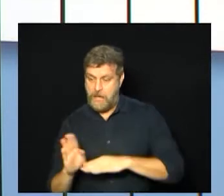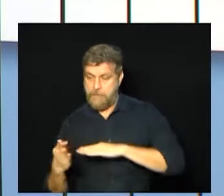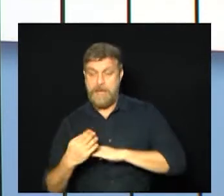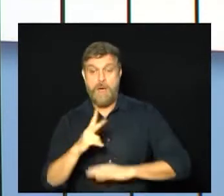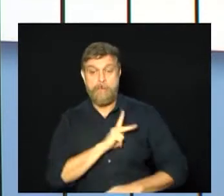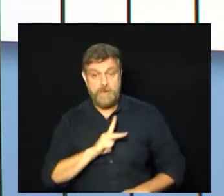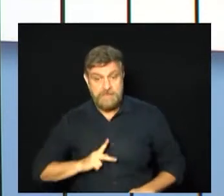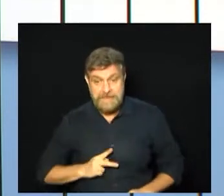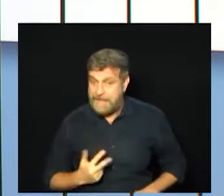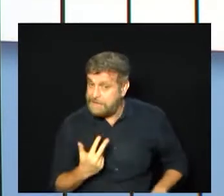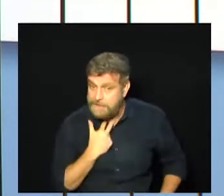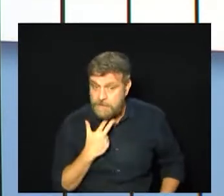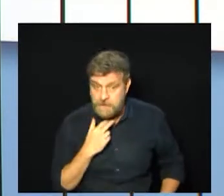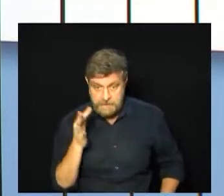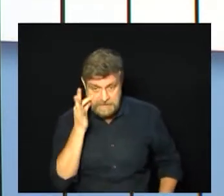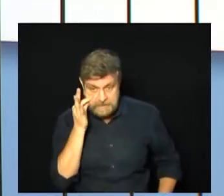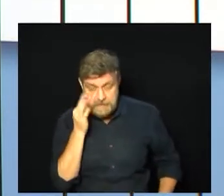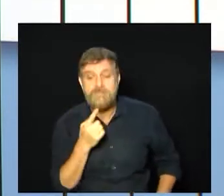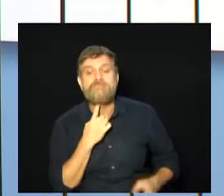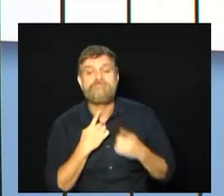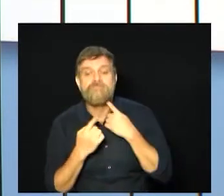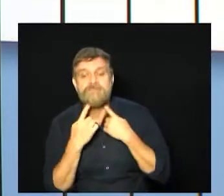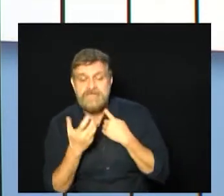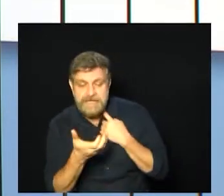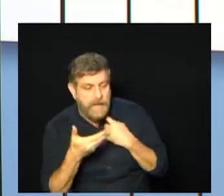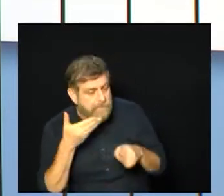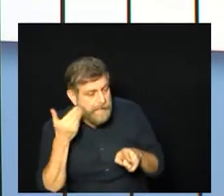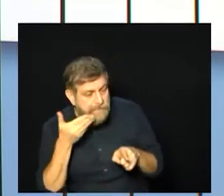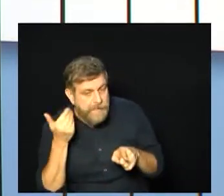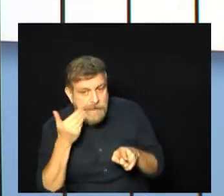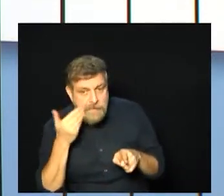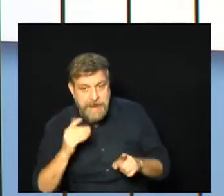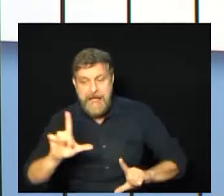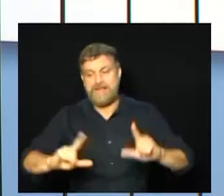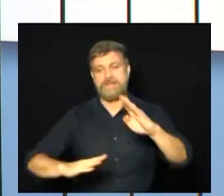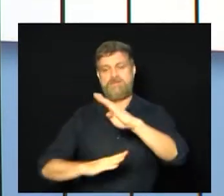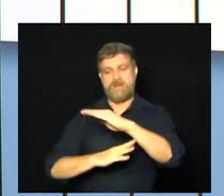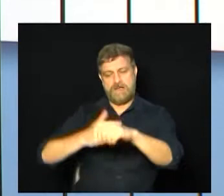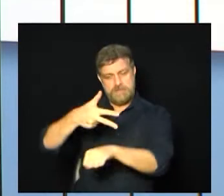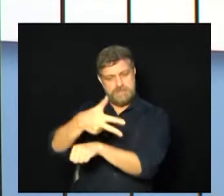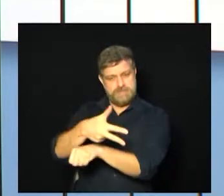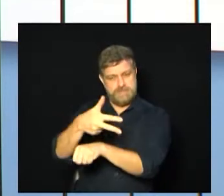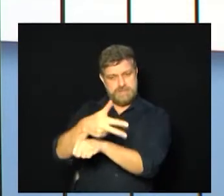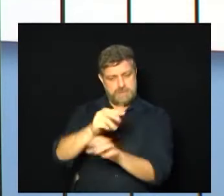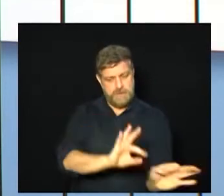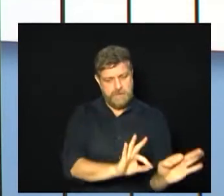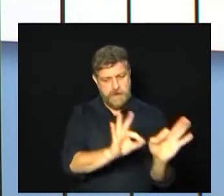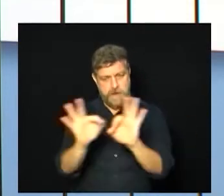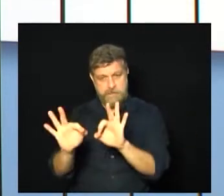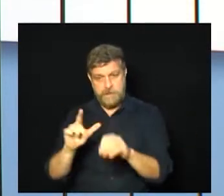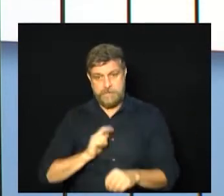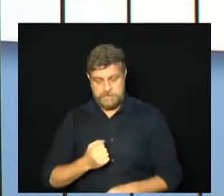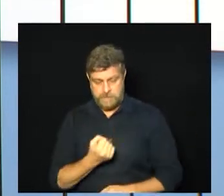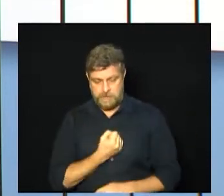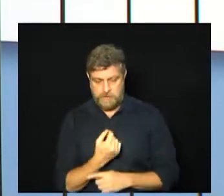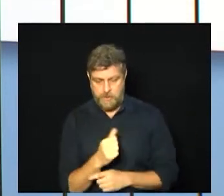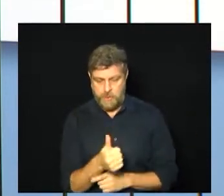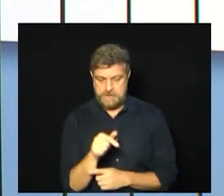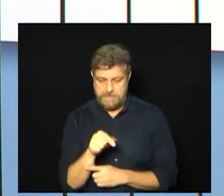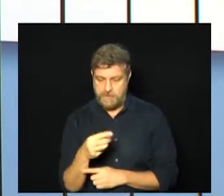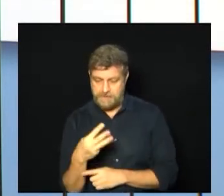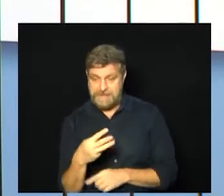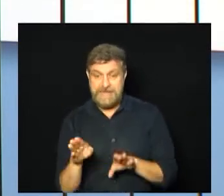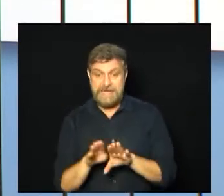Preta. Não pode participar, mas quer ficar por dentro? Acompanhe aqui pela TV Câmara Campinas, nos canais 11.3, no